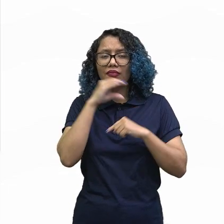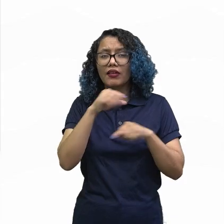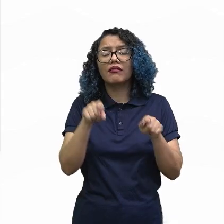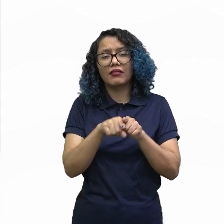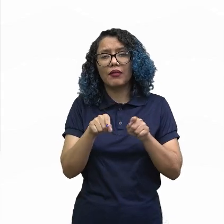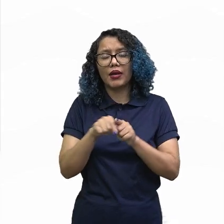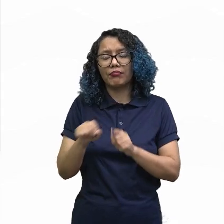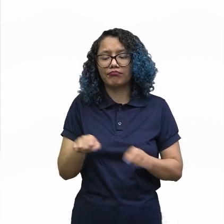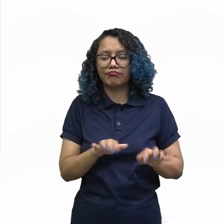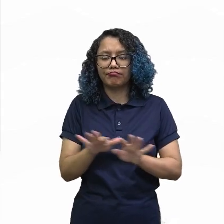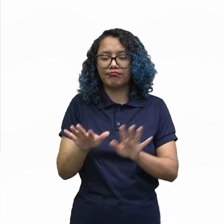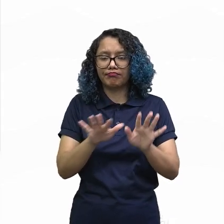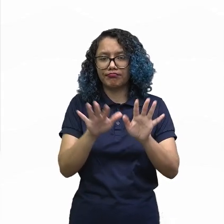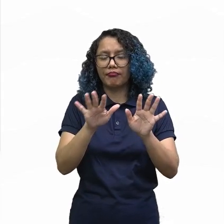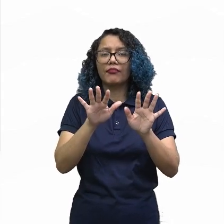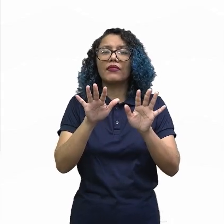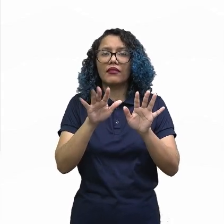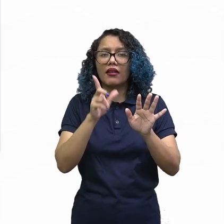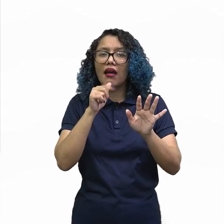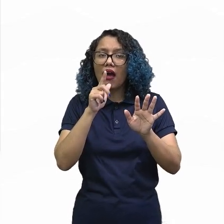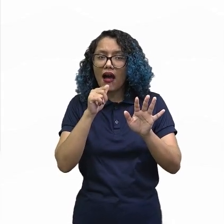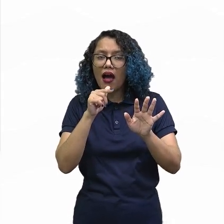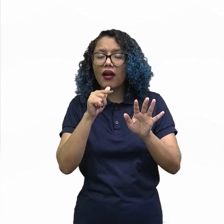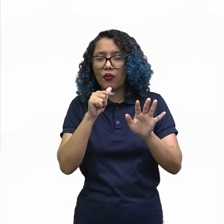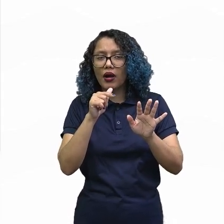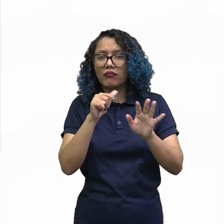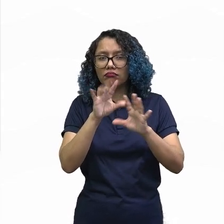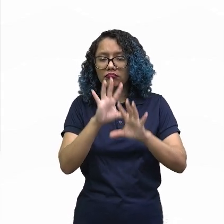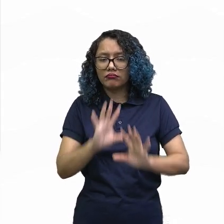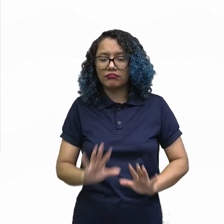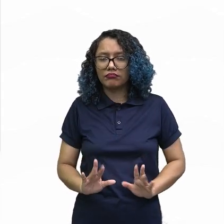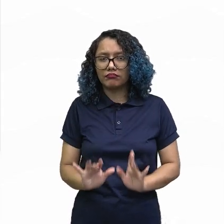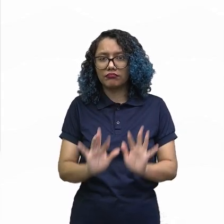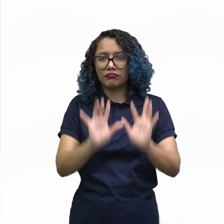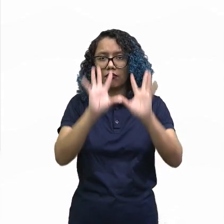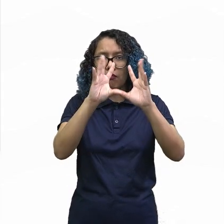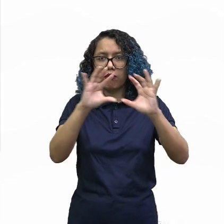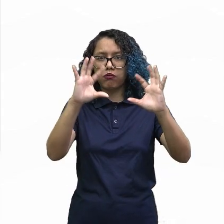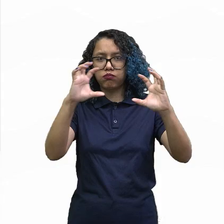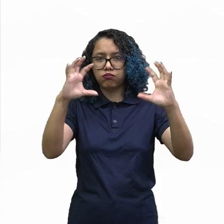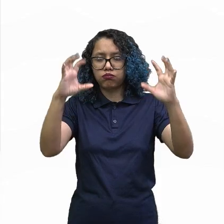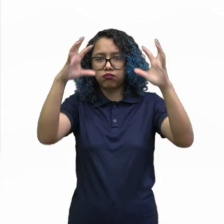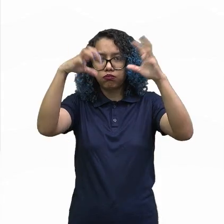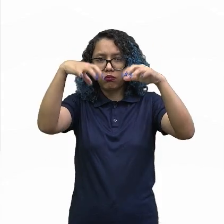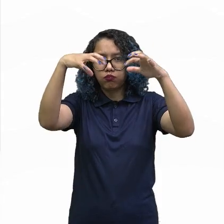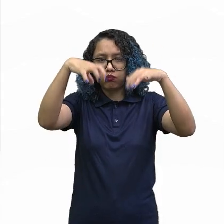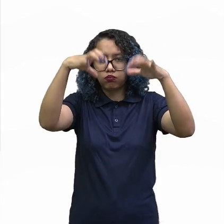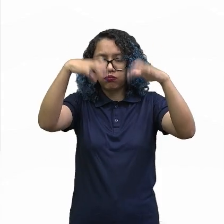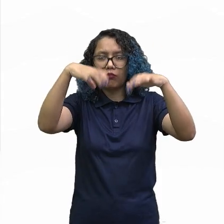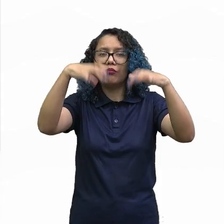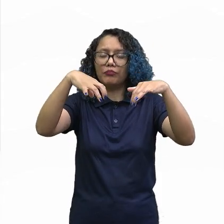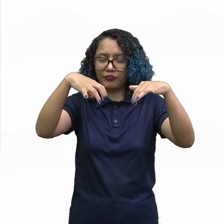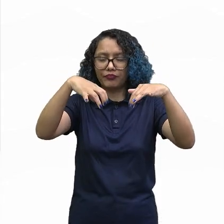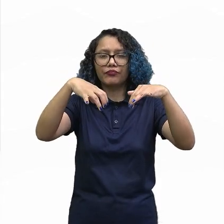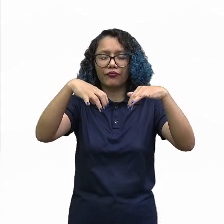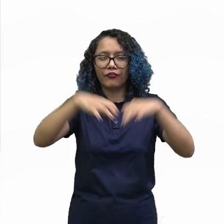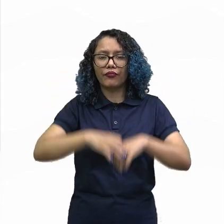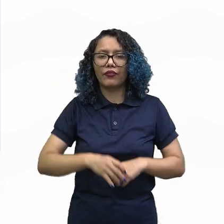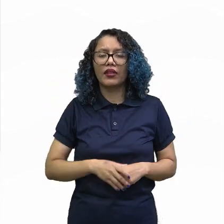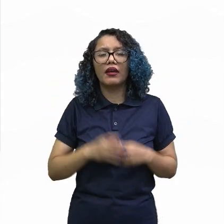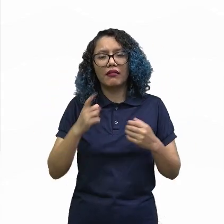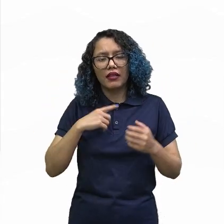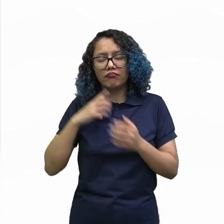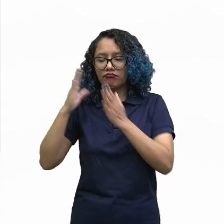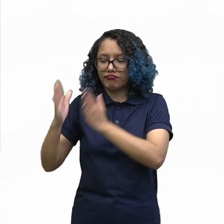uma certa quantidade de água que vai para as nuvens, né? E aí vem a chuva, certo? E aí nós temos esse